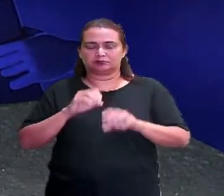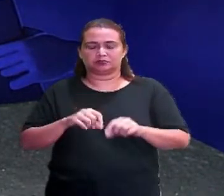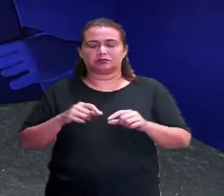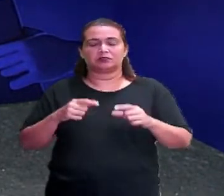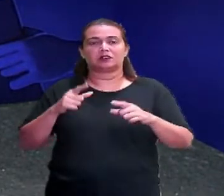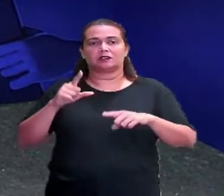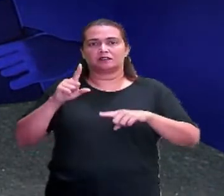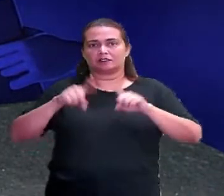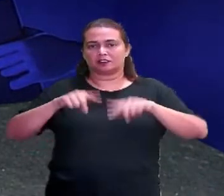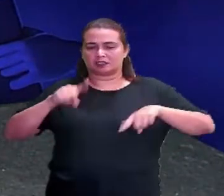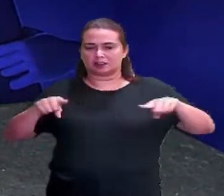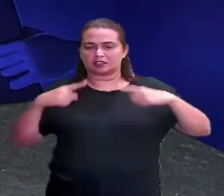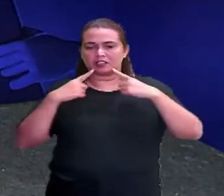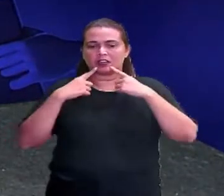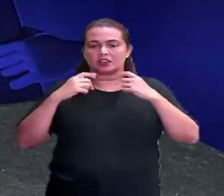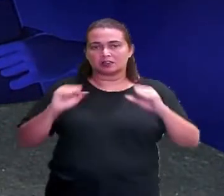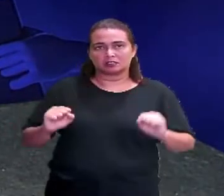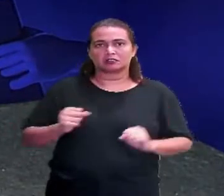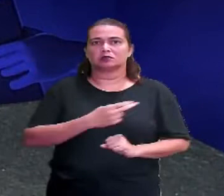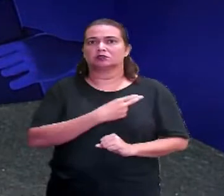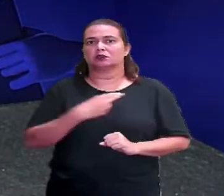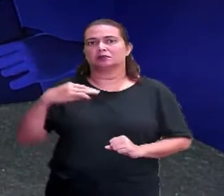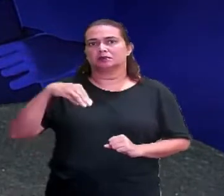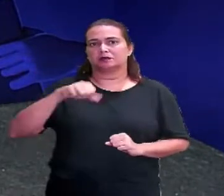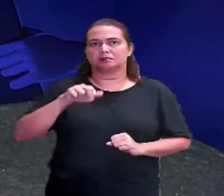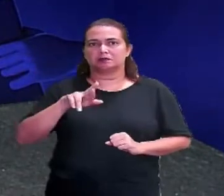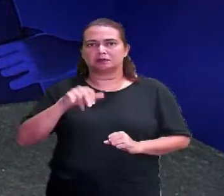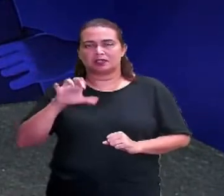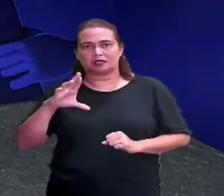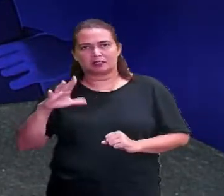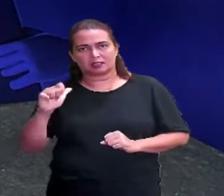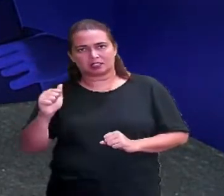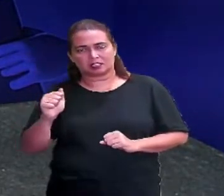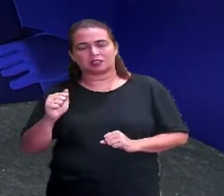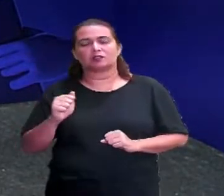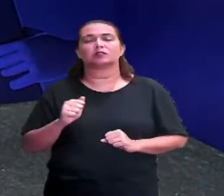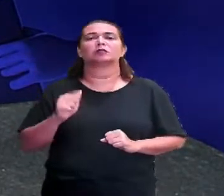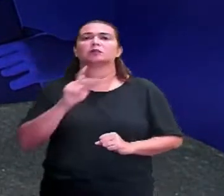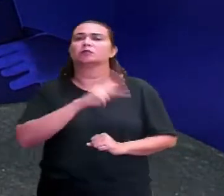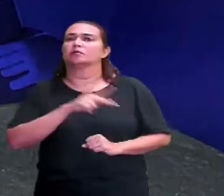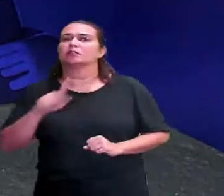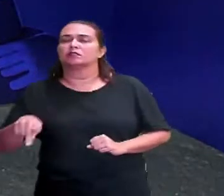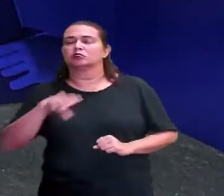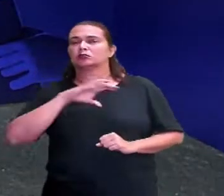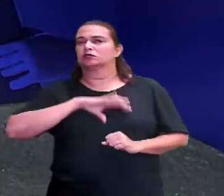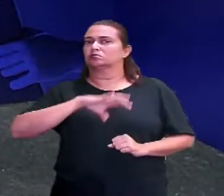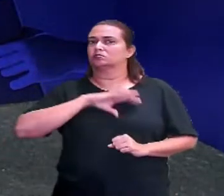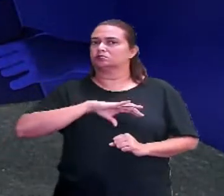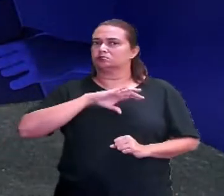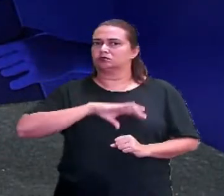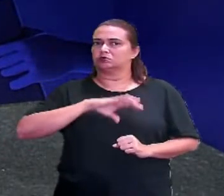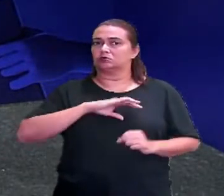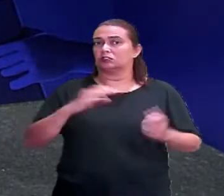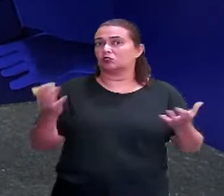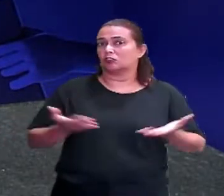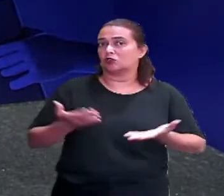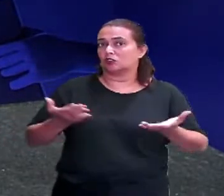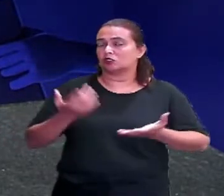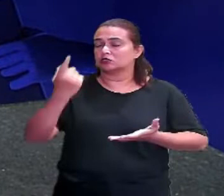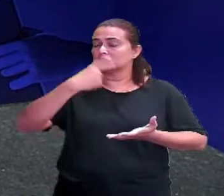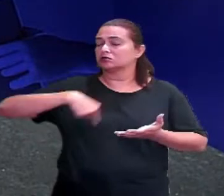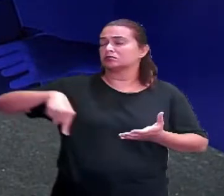chamo Marcelo Batalha, sou professor de língua portuguesa e vamos hoje